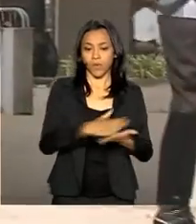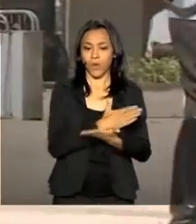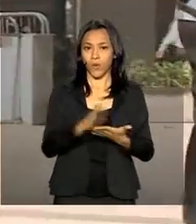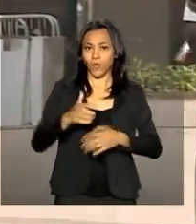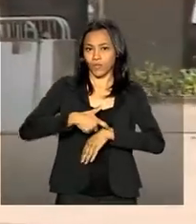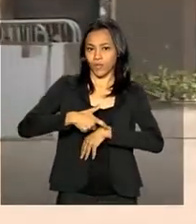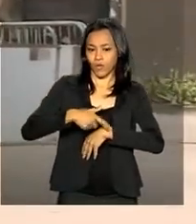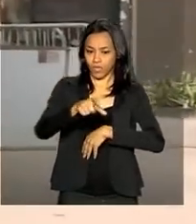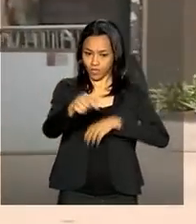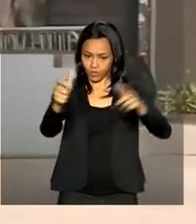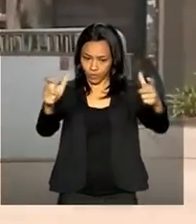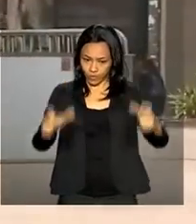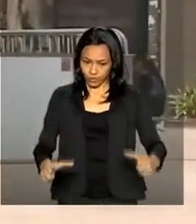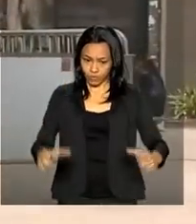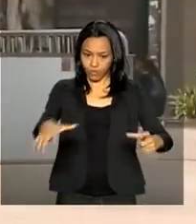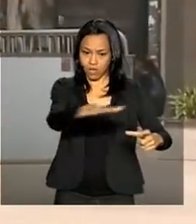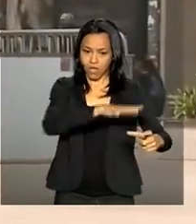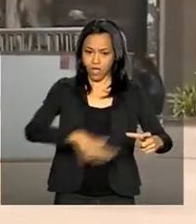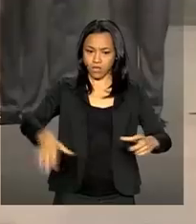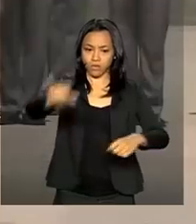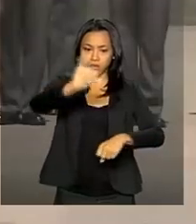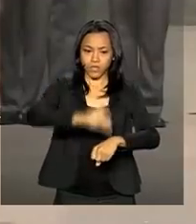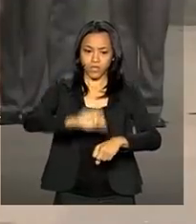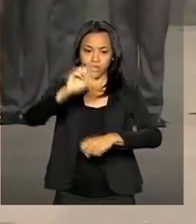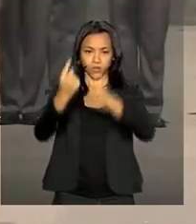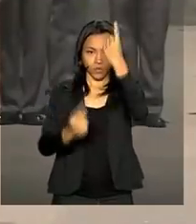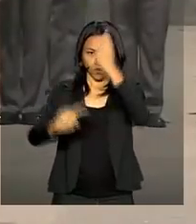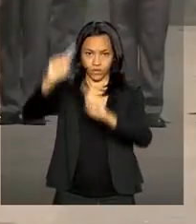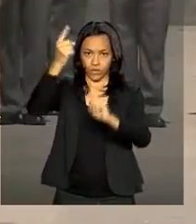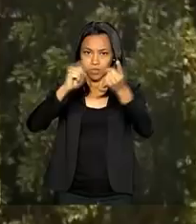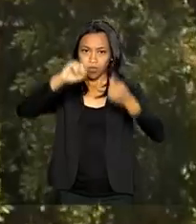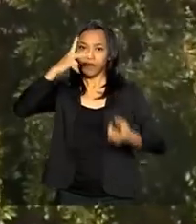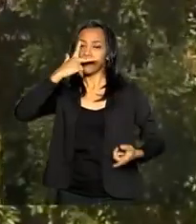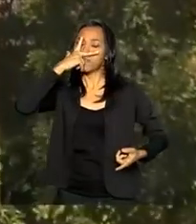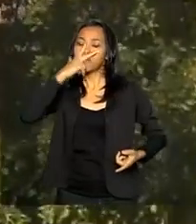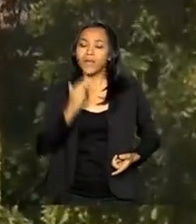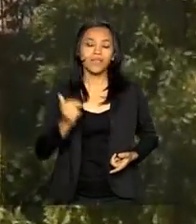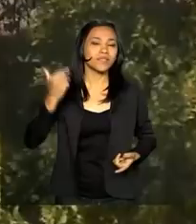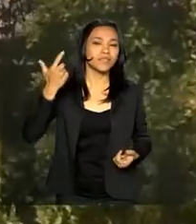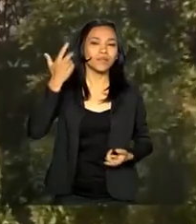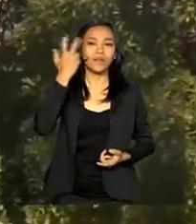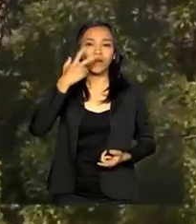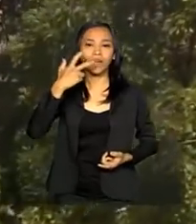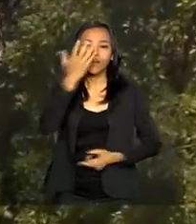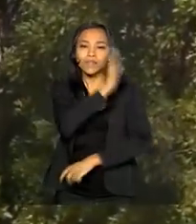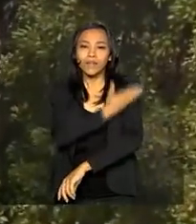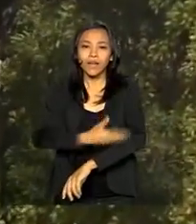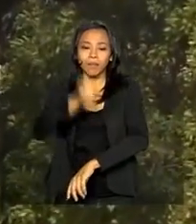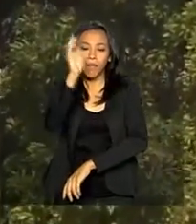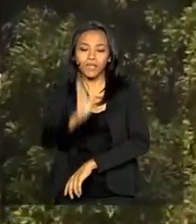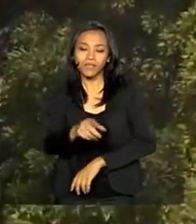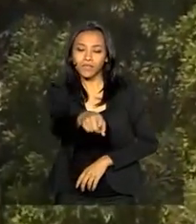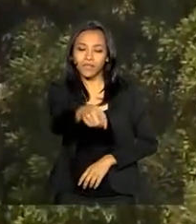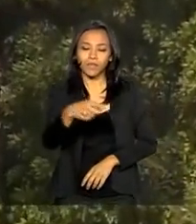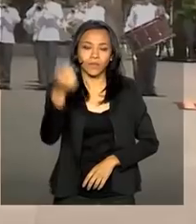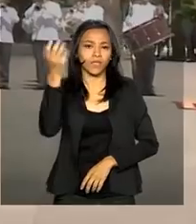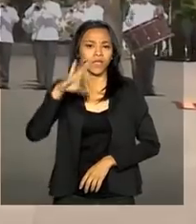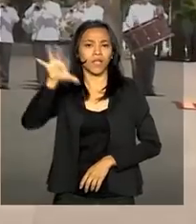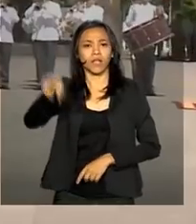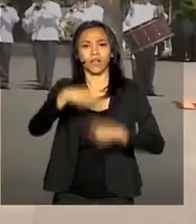praça de lá cidadania no centro de Santiago virou um pedacinho do Brasil com a nossa bandeira Chiada e o hino